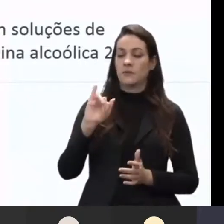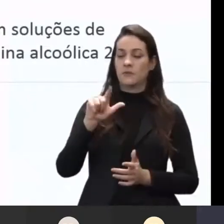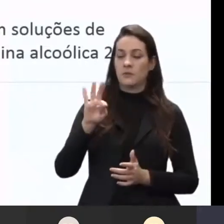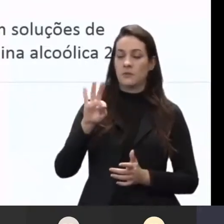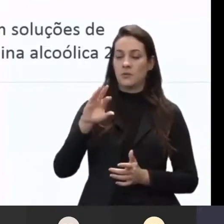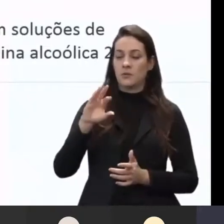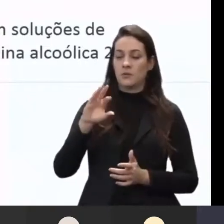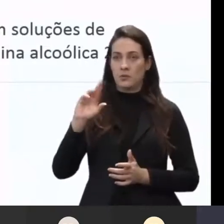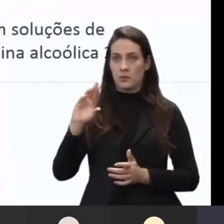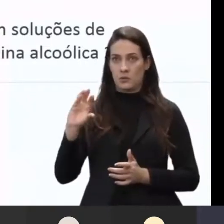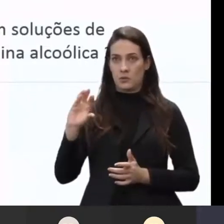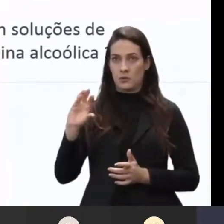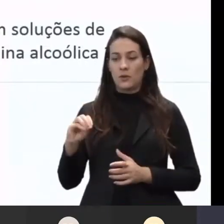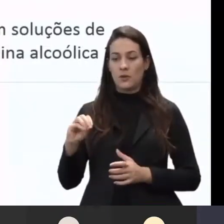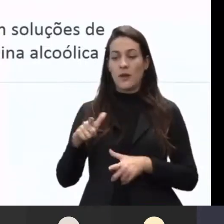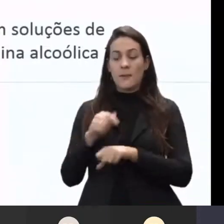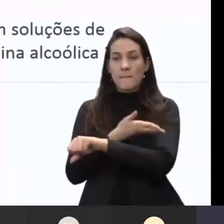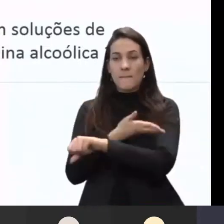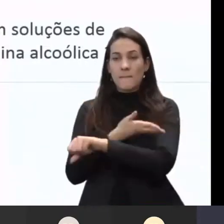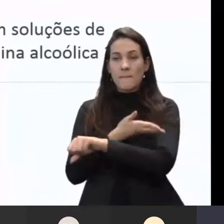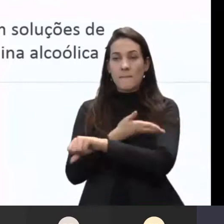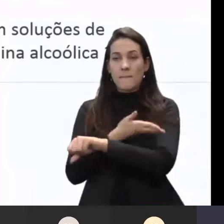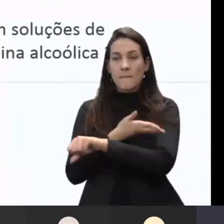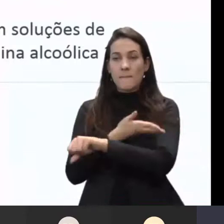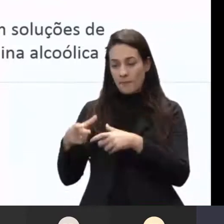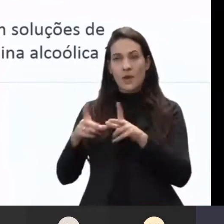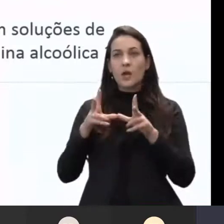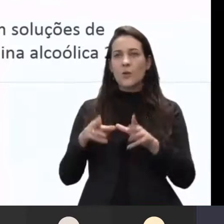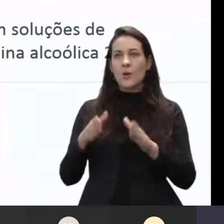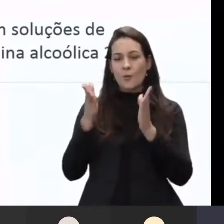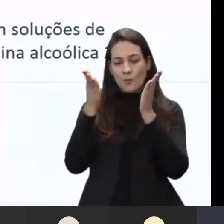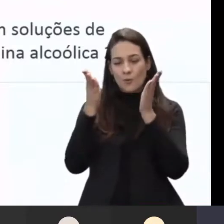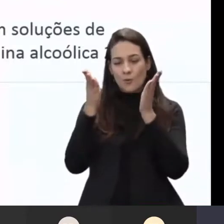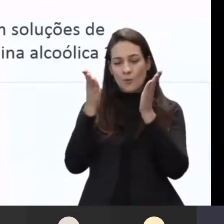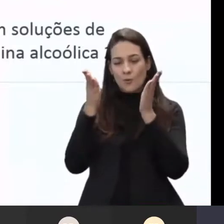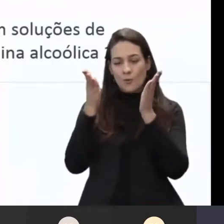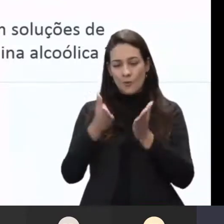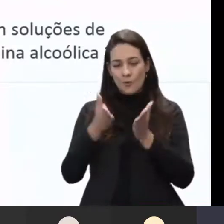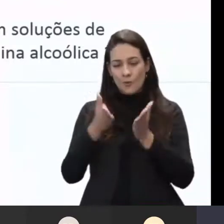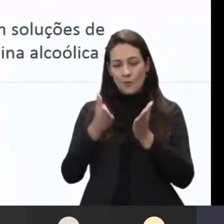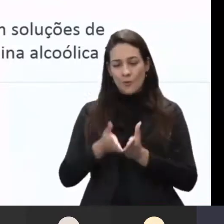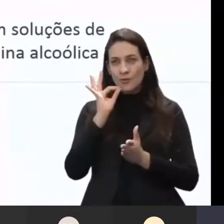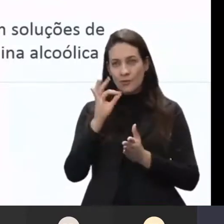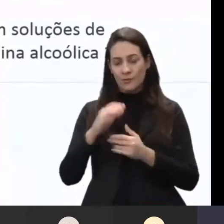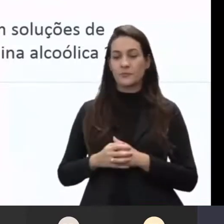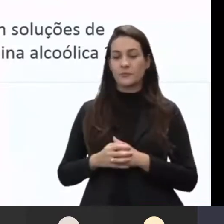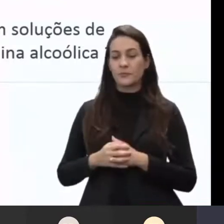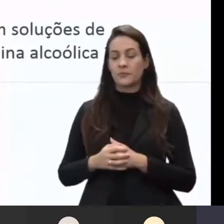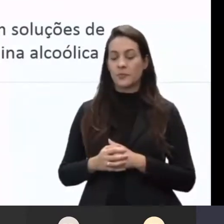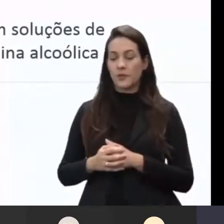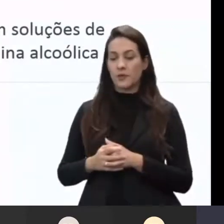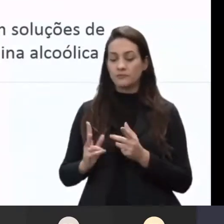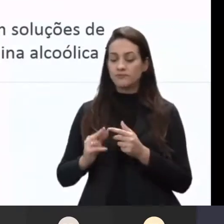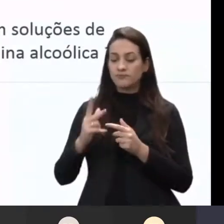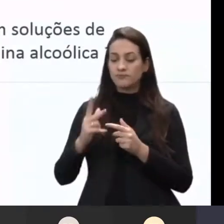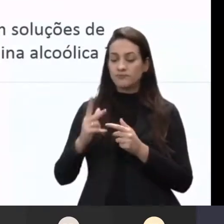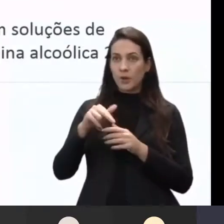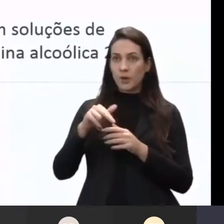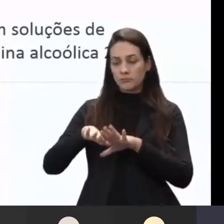em branco. Então, é basicamente um filtro de café, por exemplo, que você corta e deixa ali para